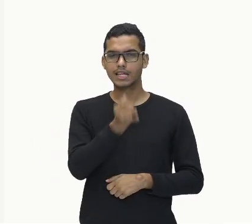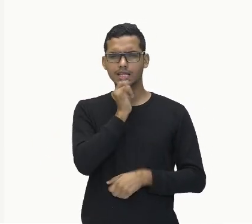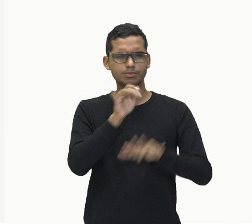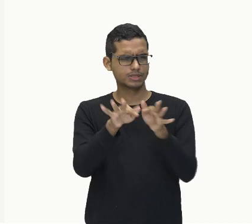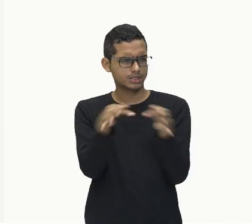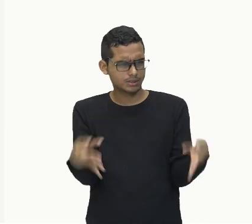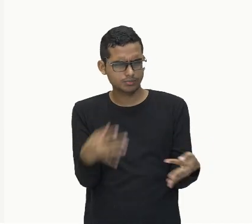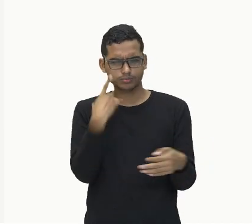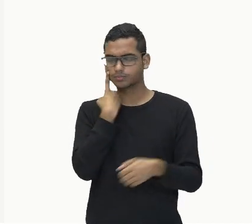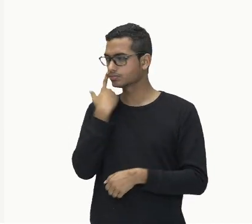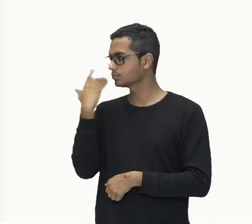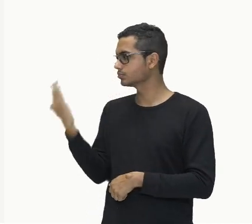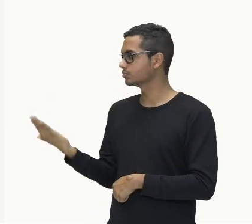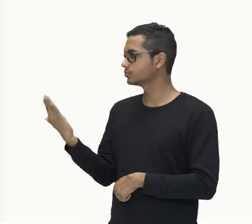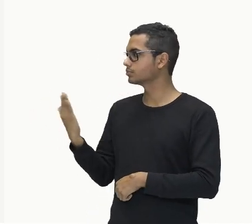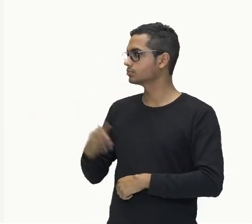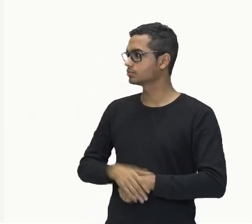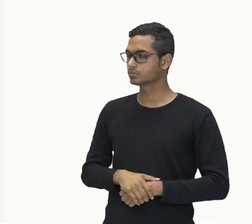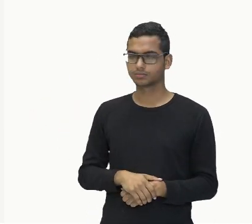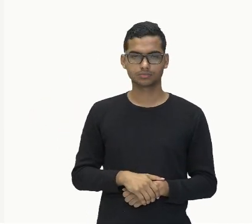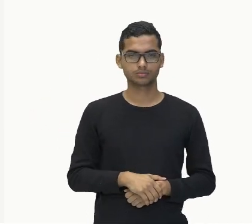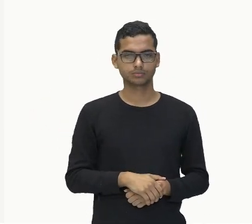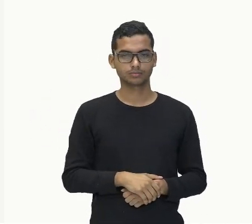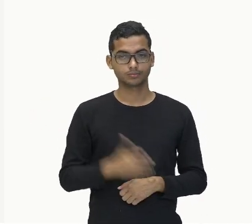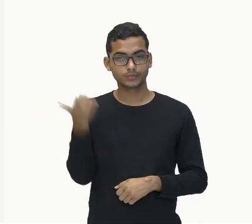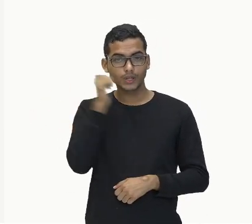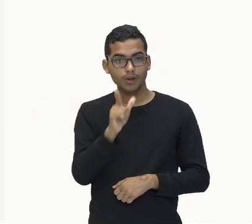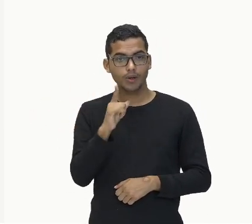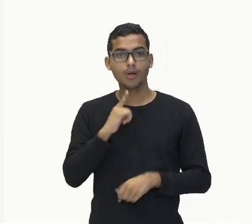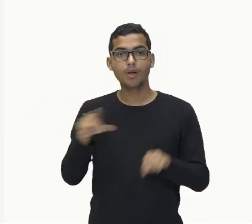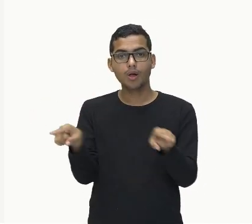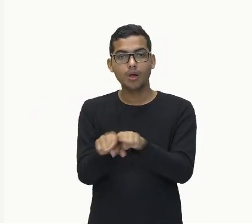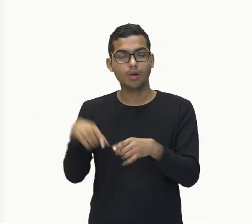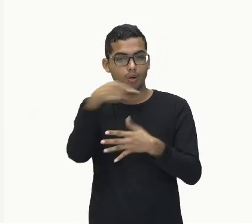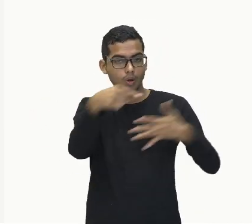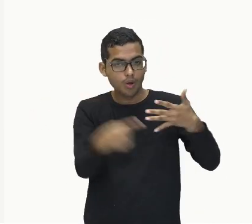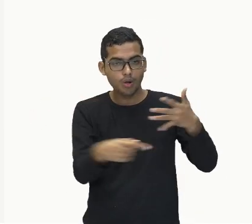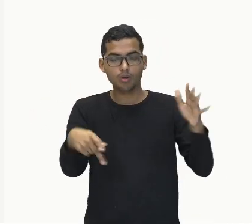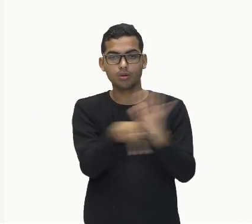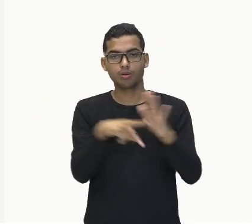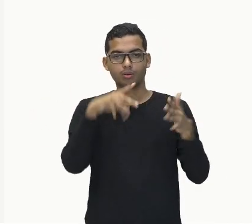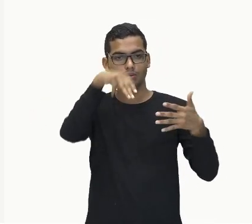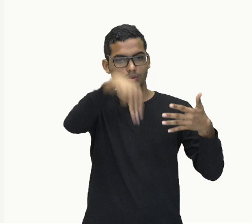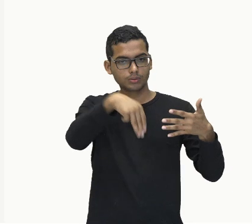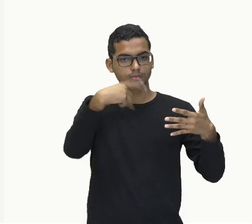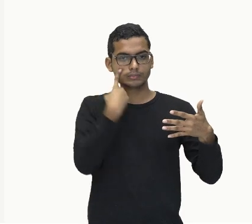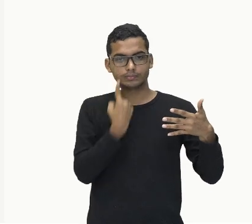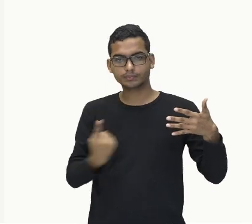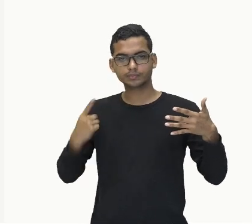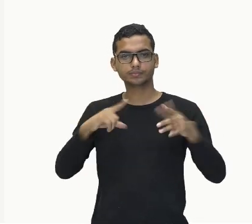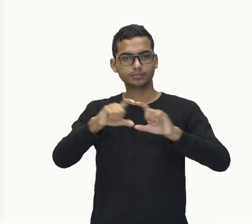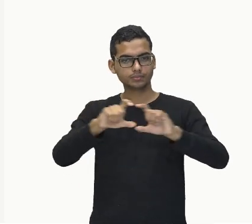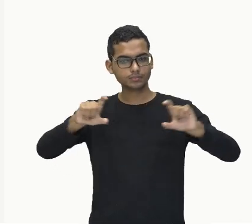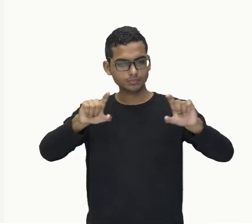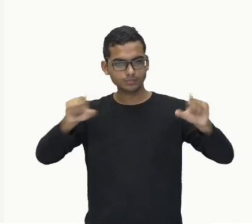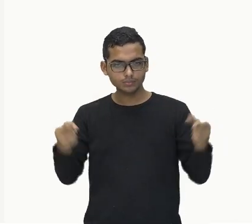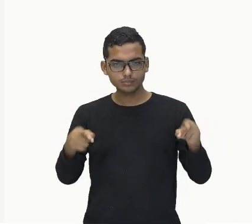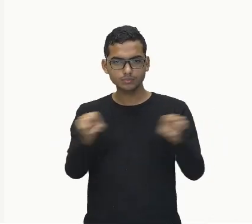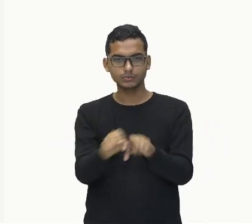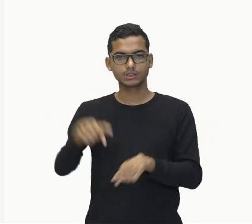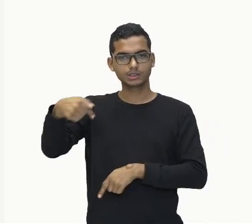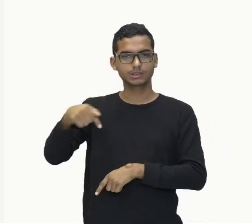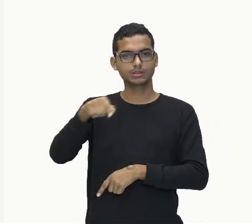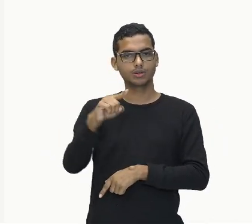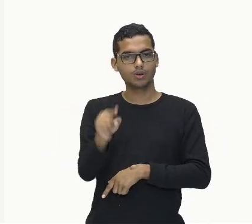simples. Obtenha todas as combinações dos elementos de M. Temos aqui o conjunto M, que tem os elementos 7,